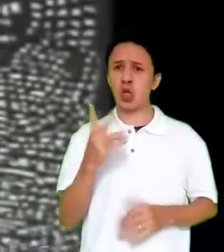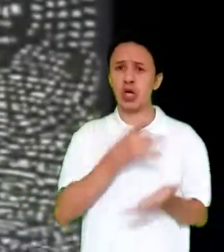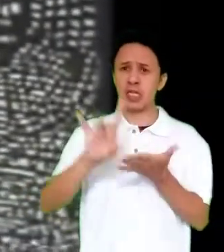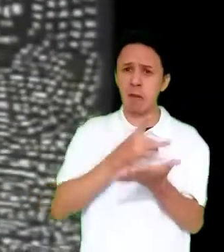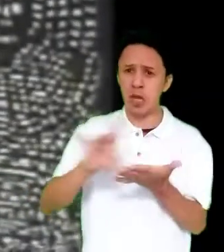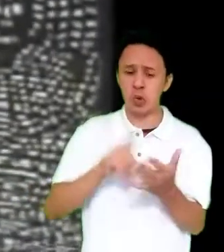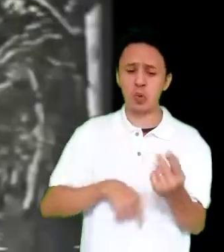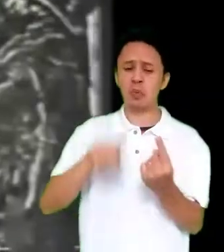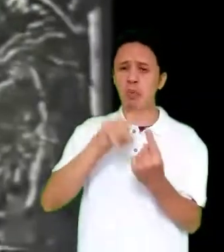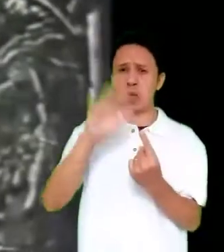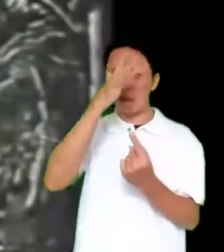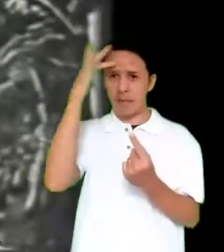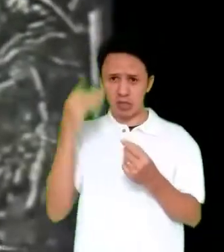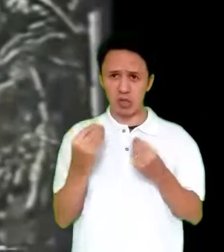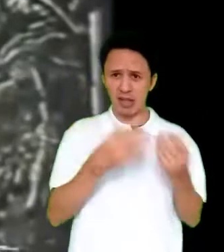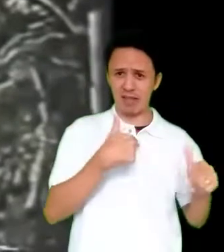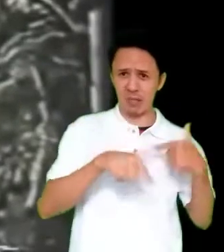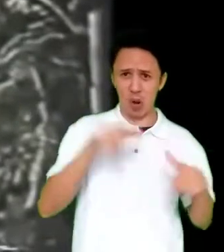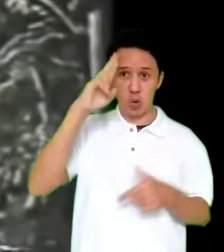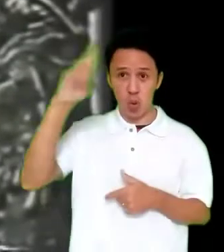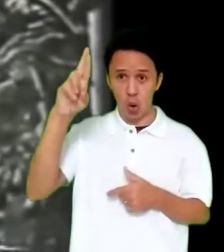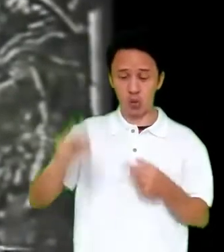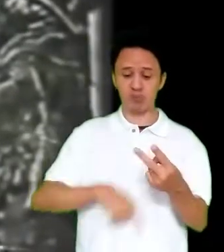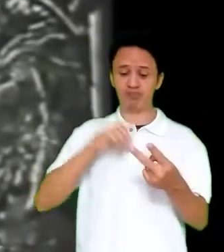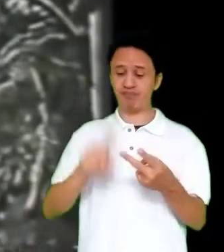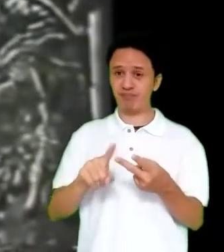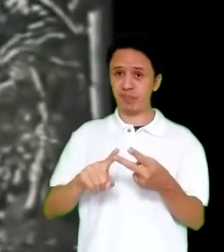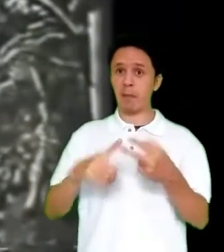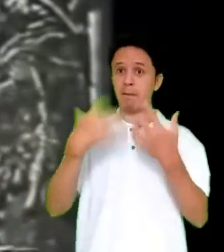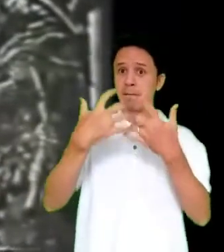dois inimigos, o empregador e a máquina.